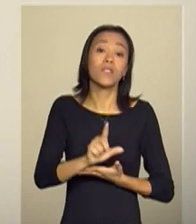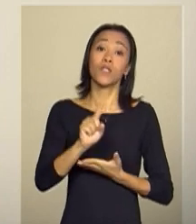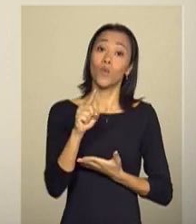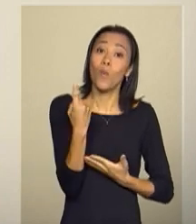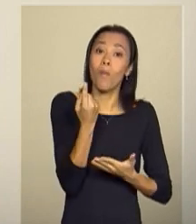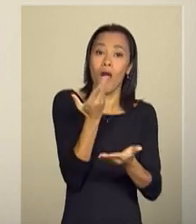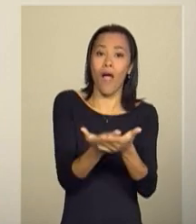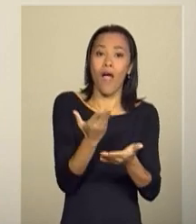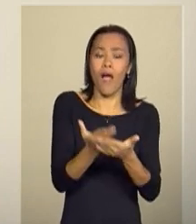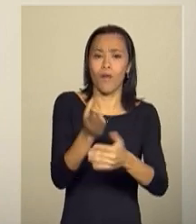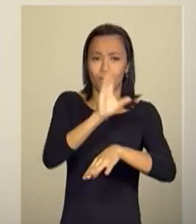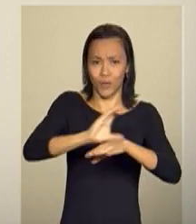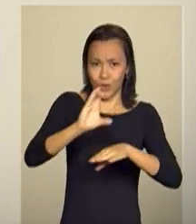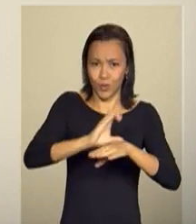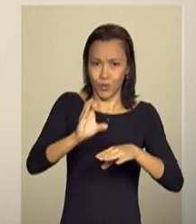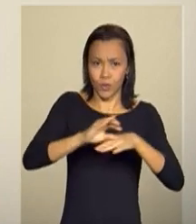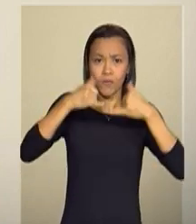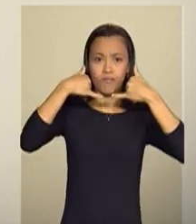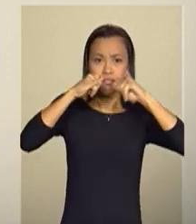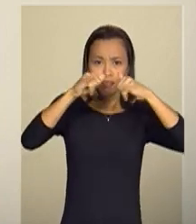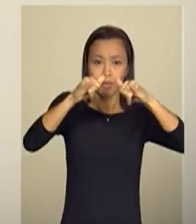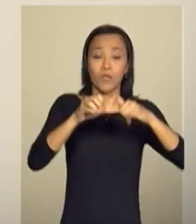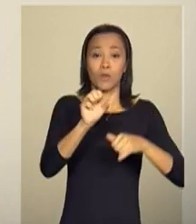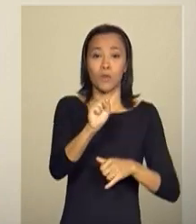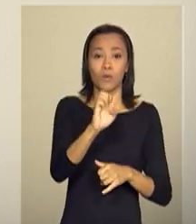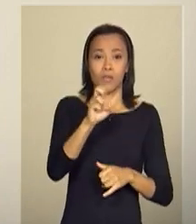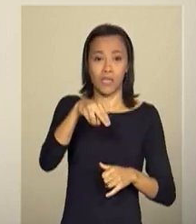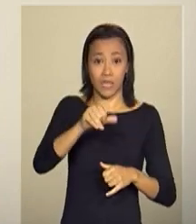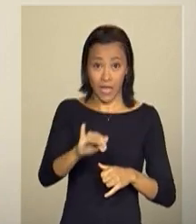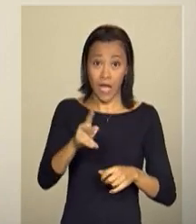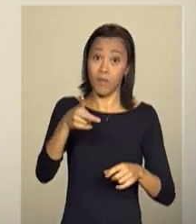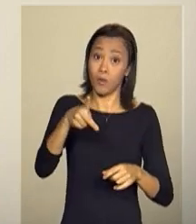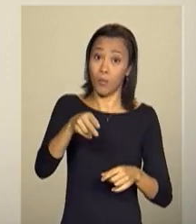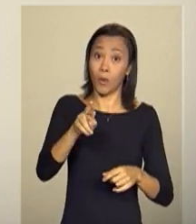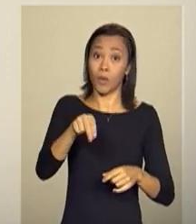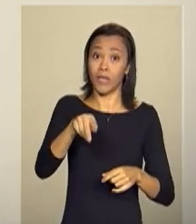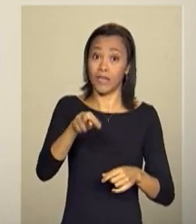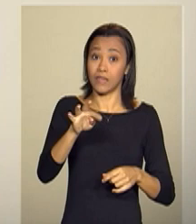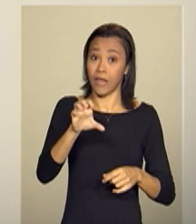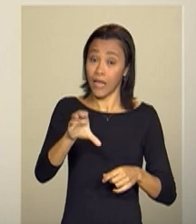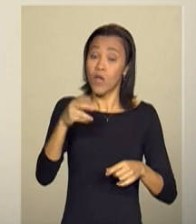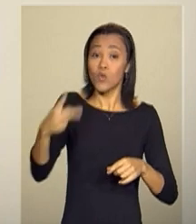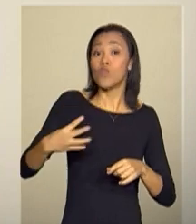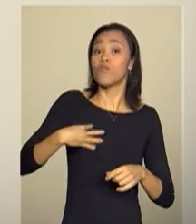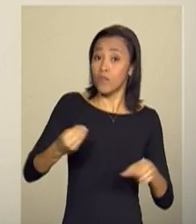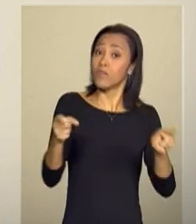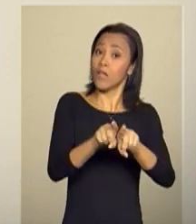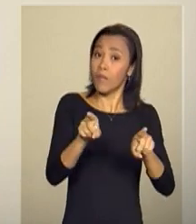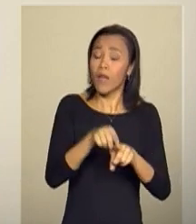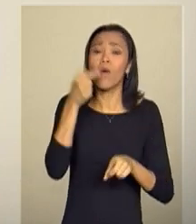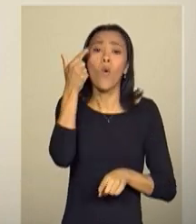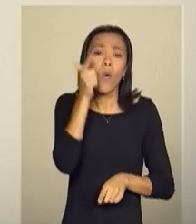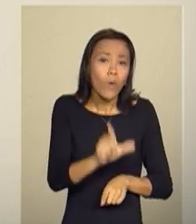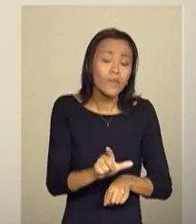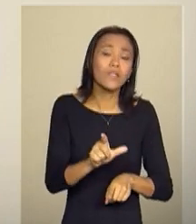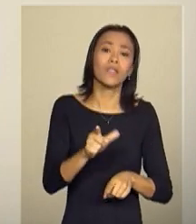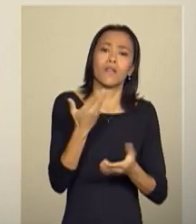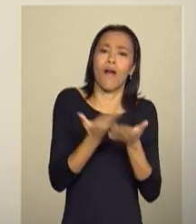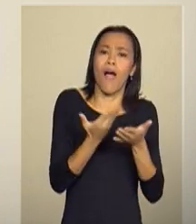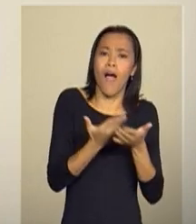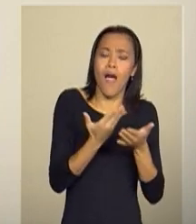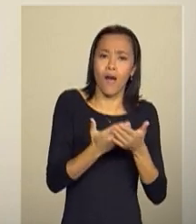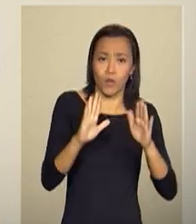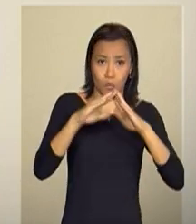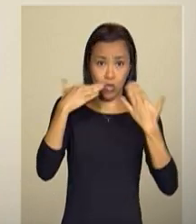aula num curso de eletricista do Senai pelo PRONATEC os filhos dele também conseguiram aulas